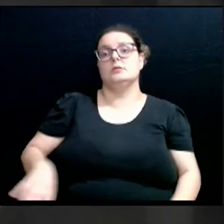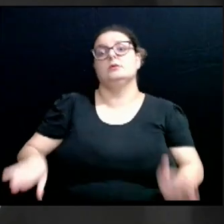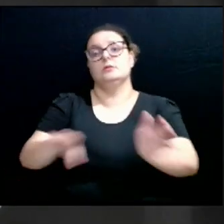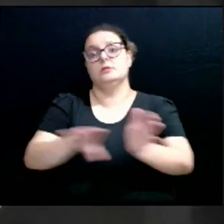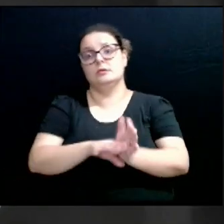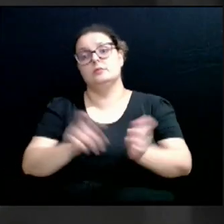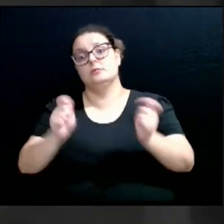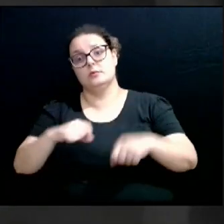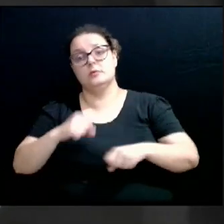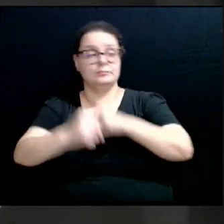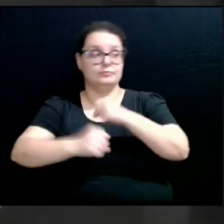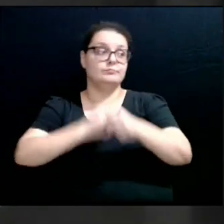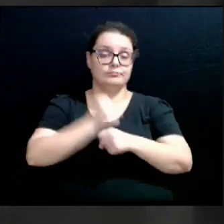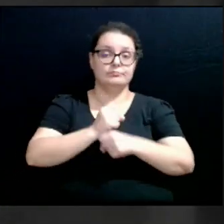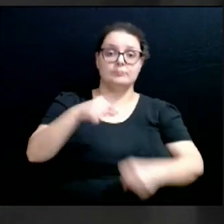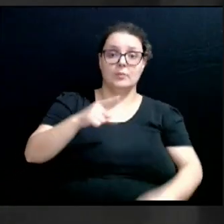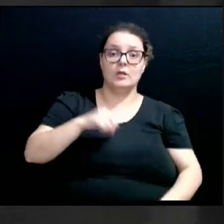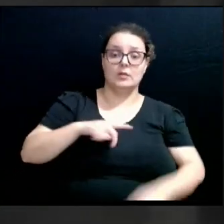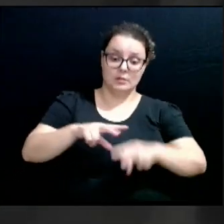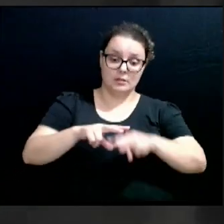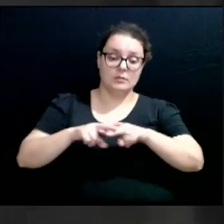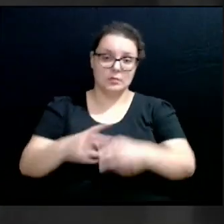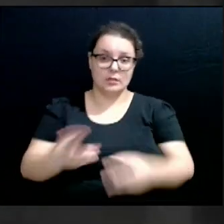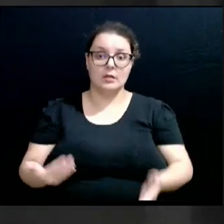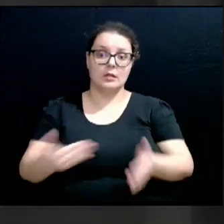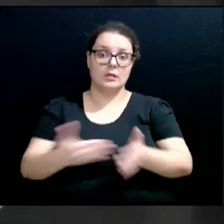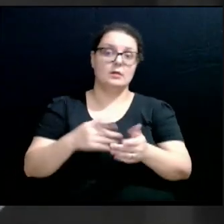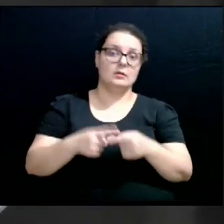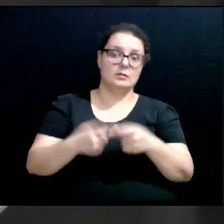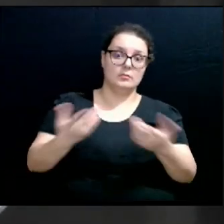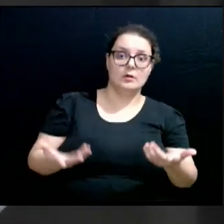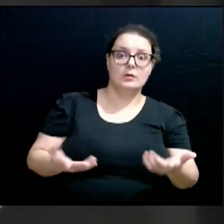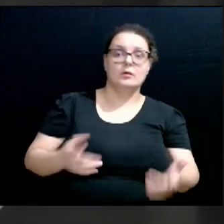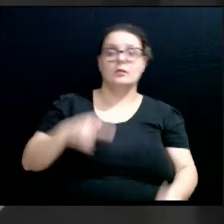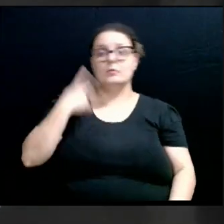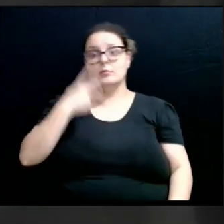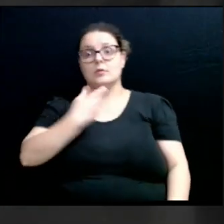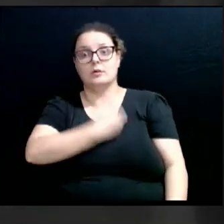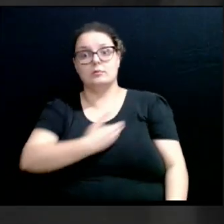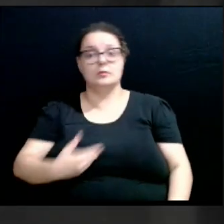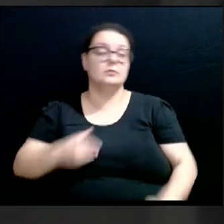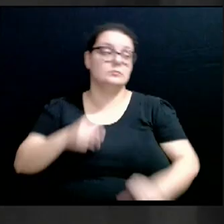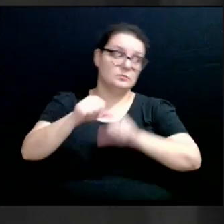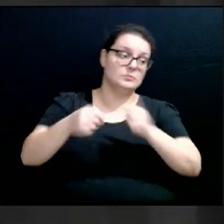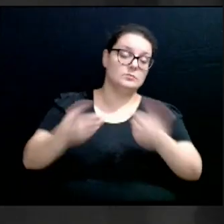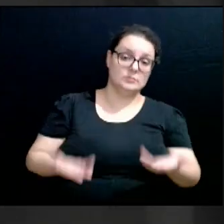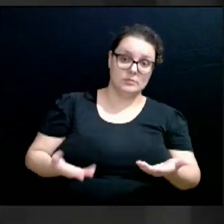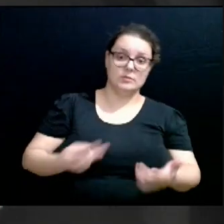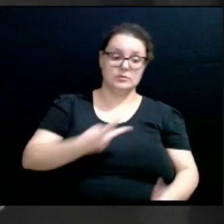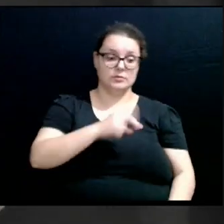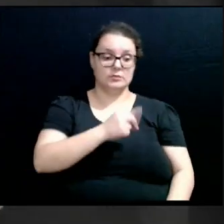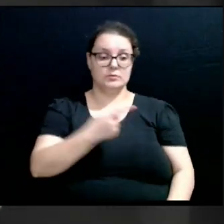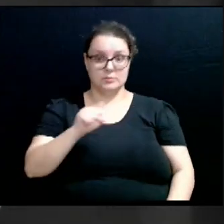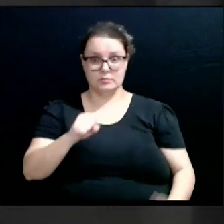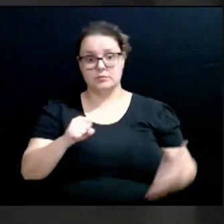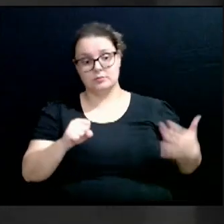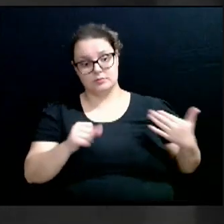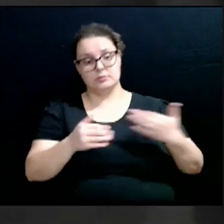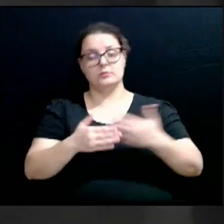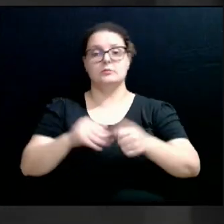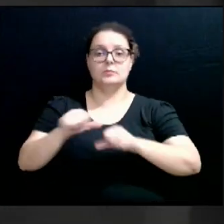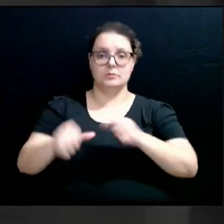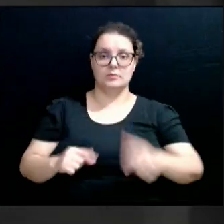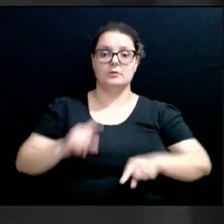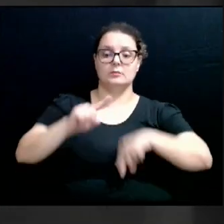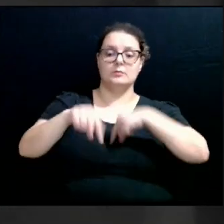terá uma revisão, até porque as políticas públicas mudaram. De 2018 para cá, temos outras